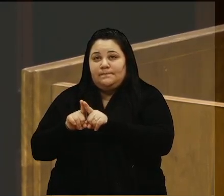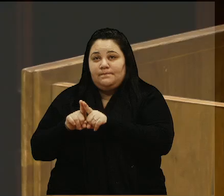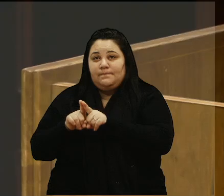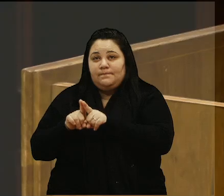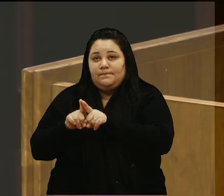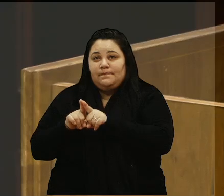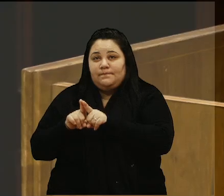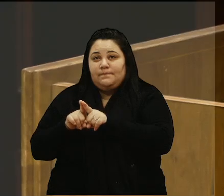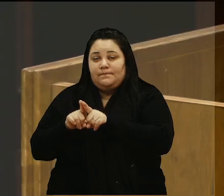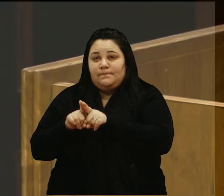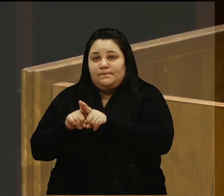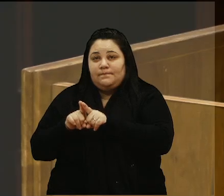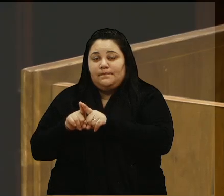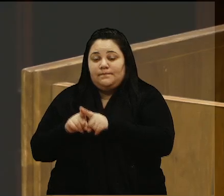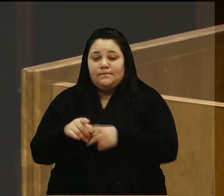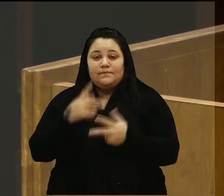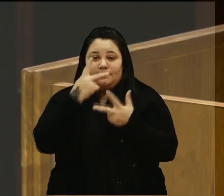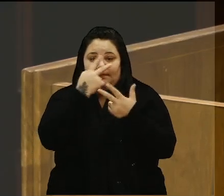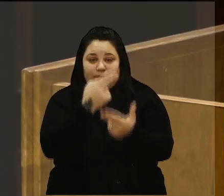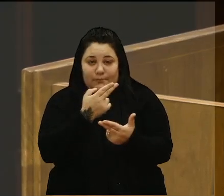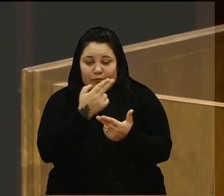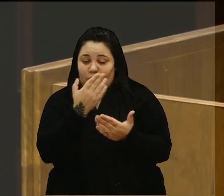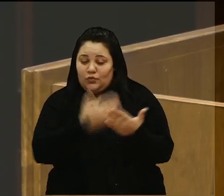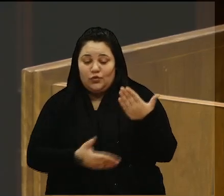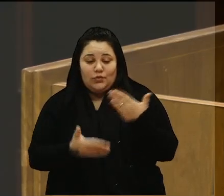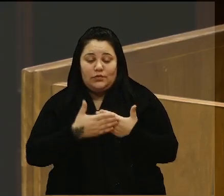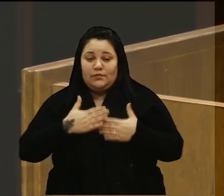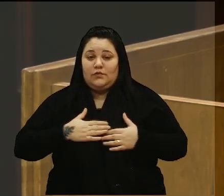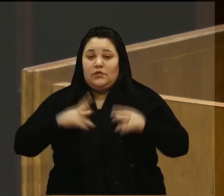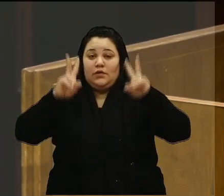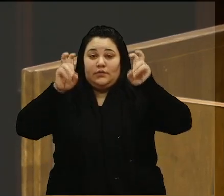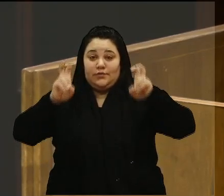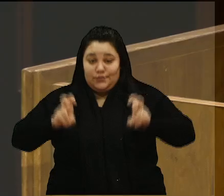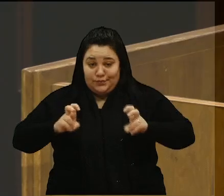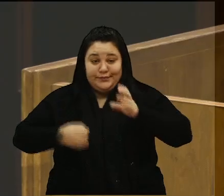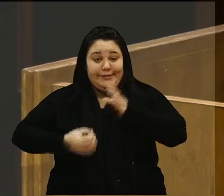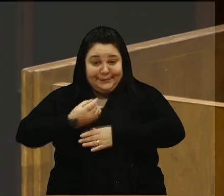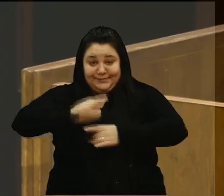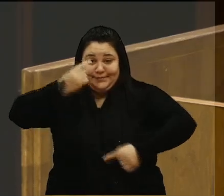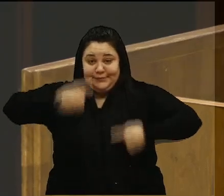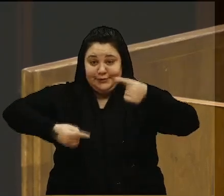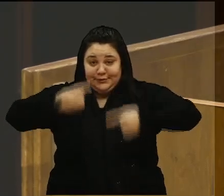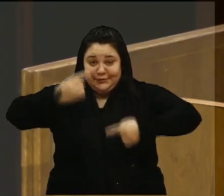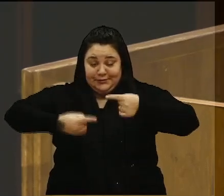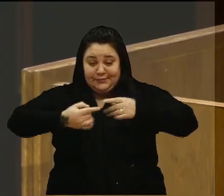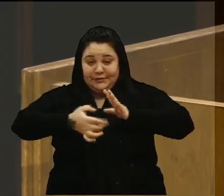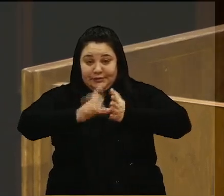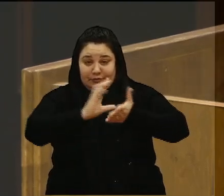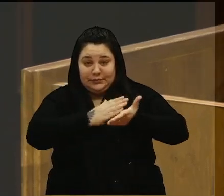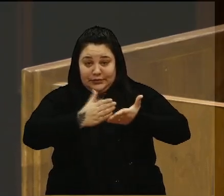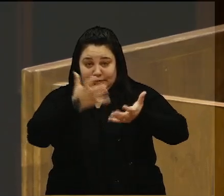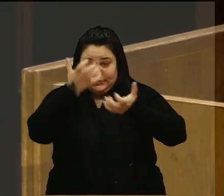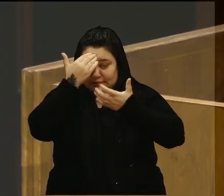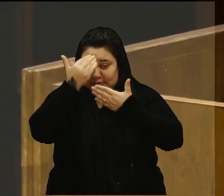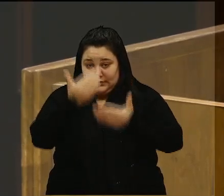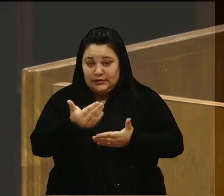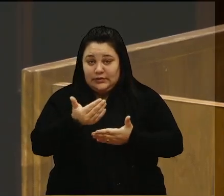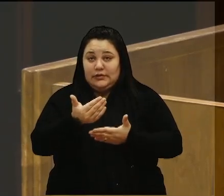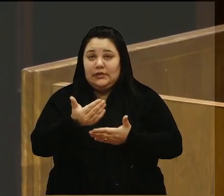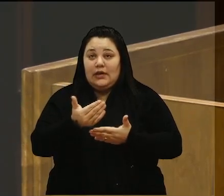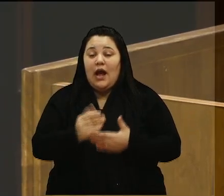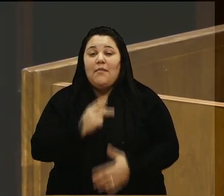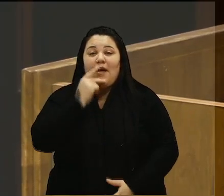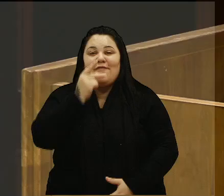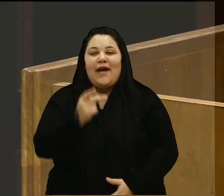como todas as minhas, né, que geram bastante discussões. Antes disso, eu queria agradecer a uma fala